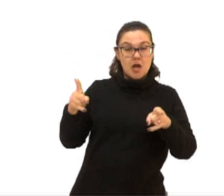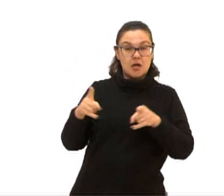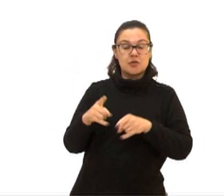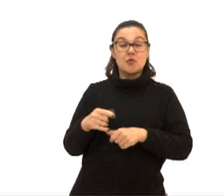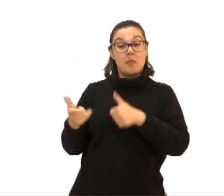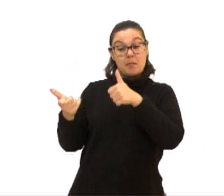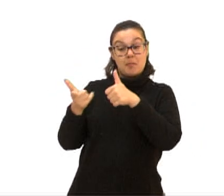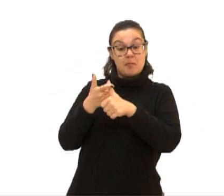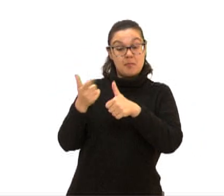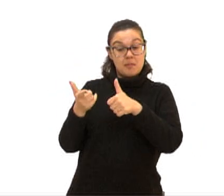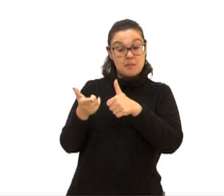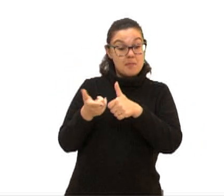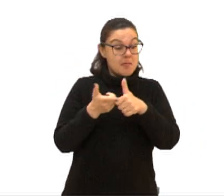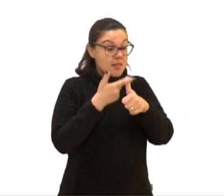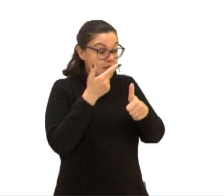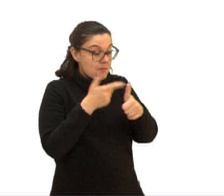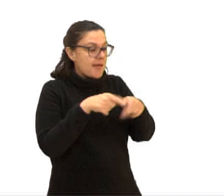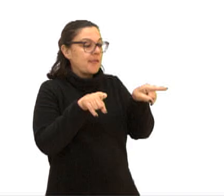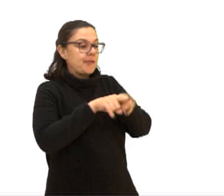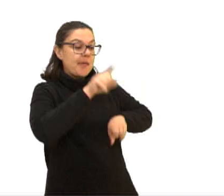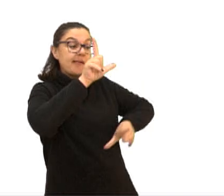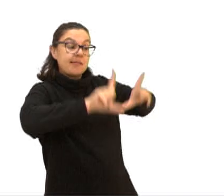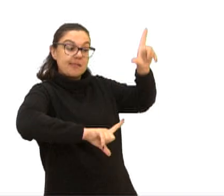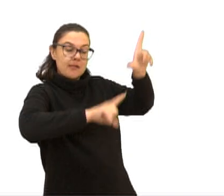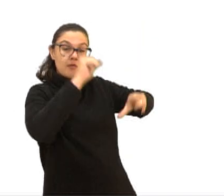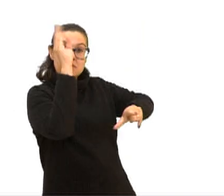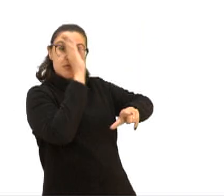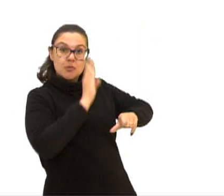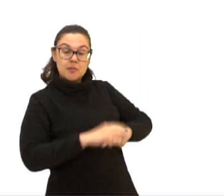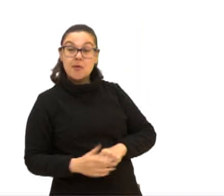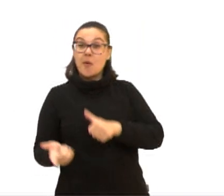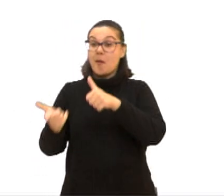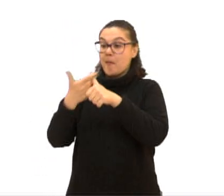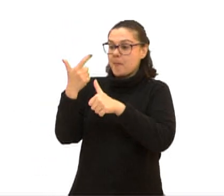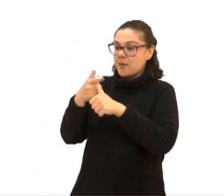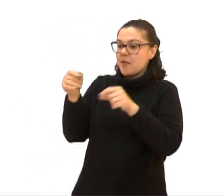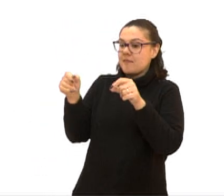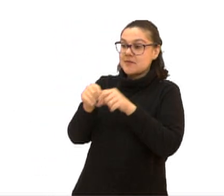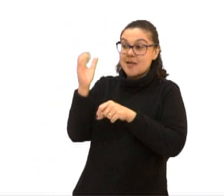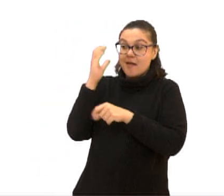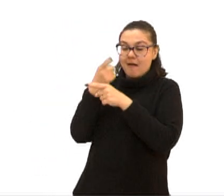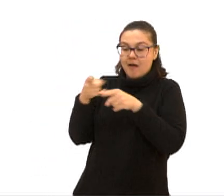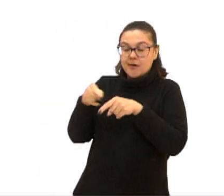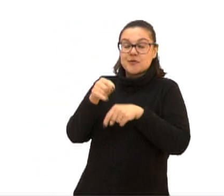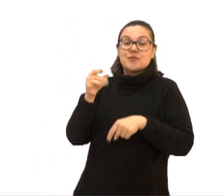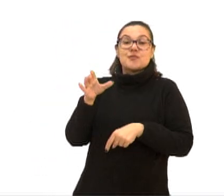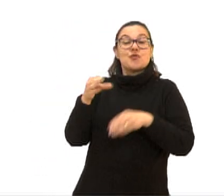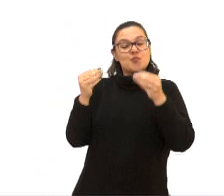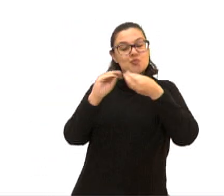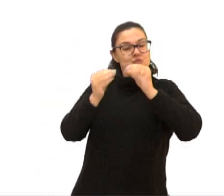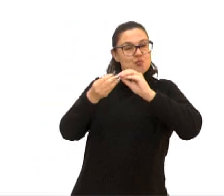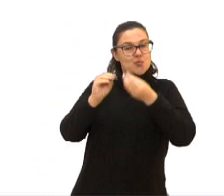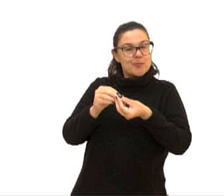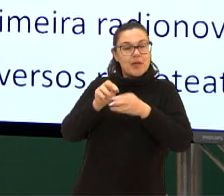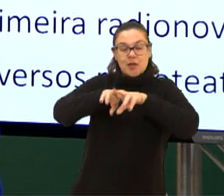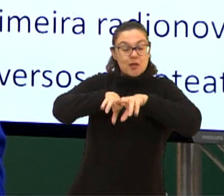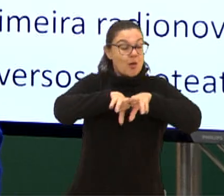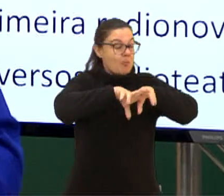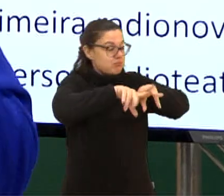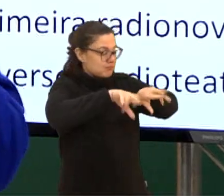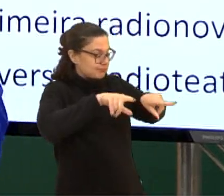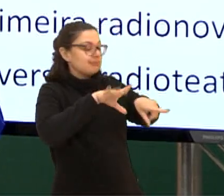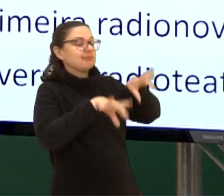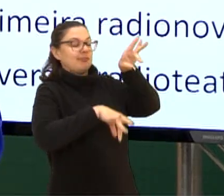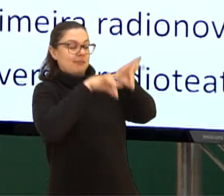Primeira rede de televisão brasileira. Primeira a fazer radionovela. E diversos